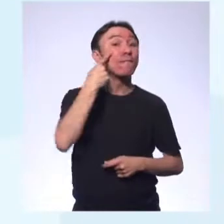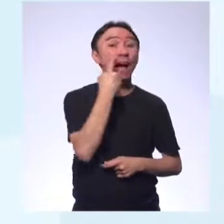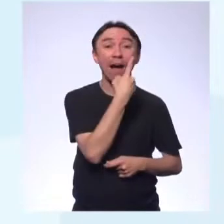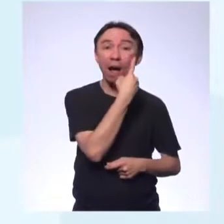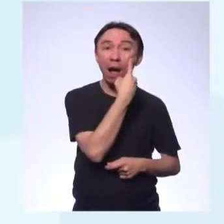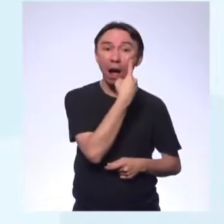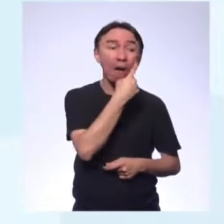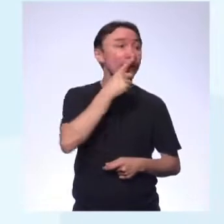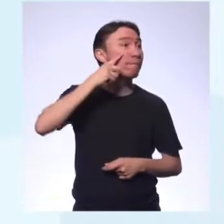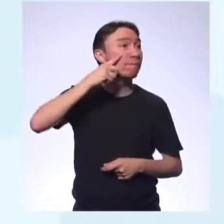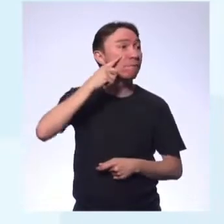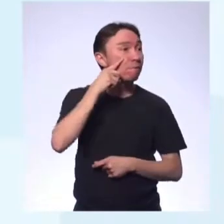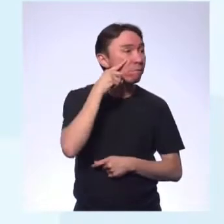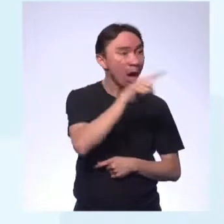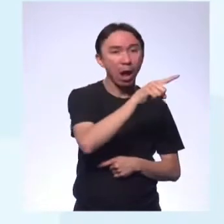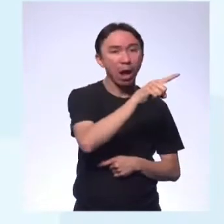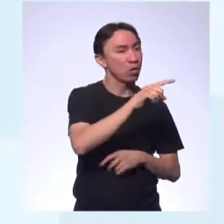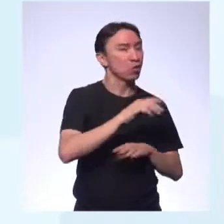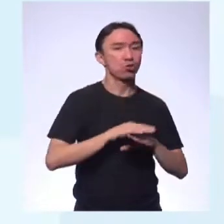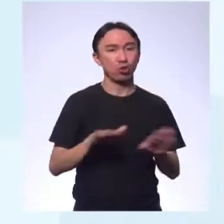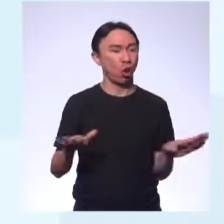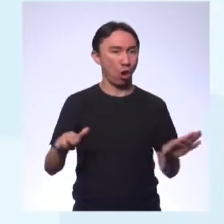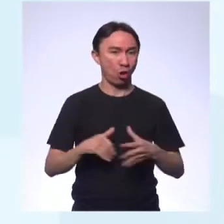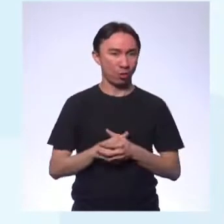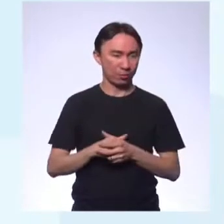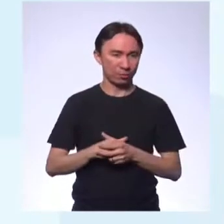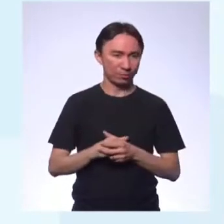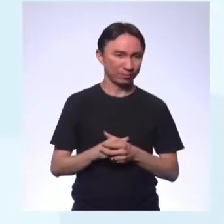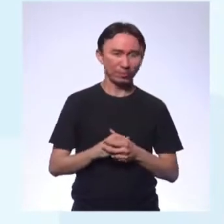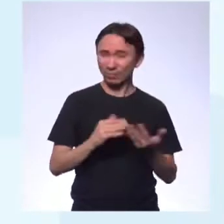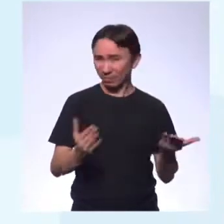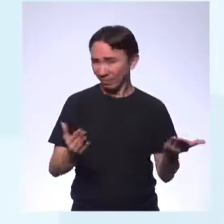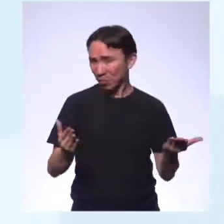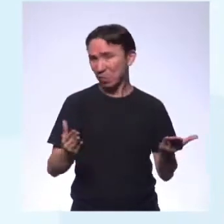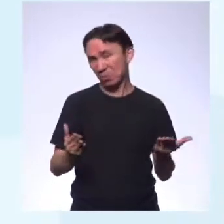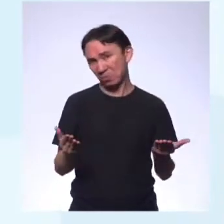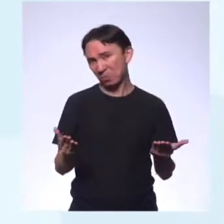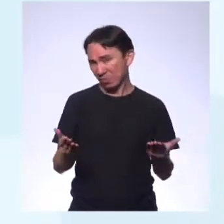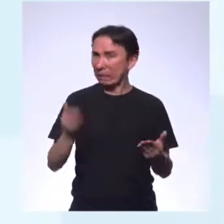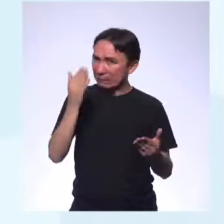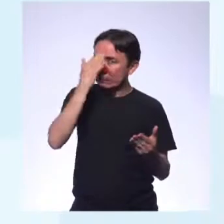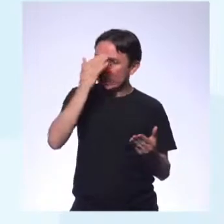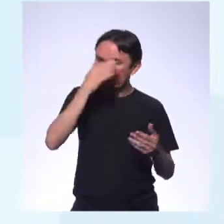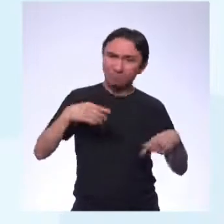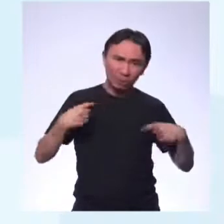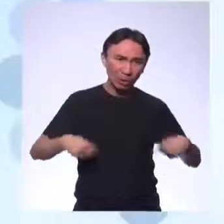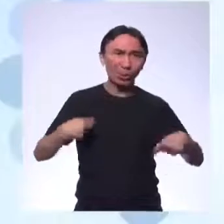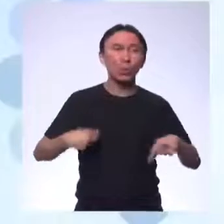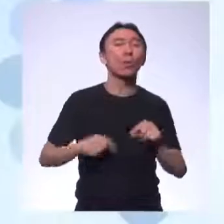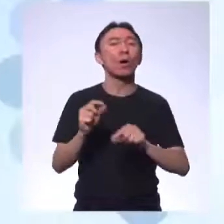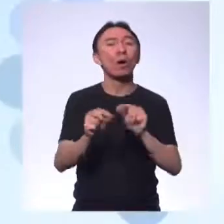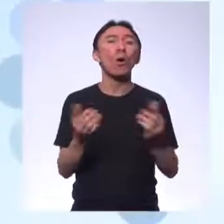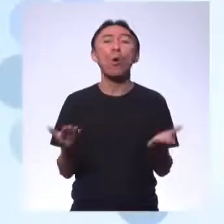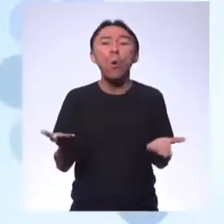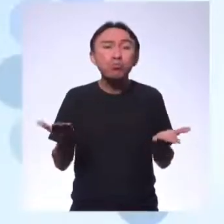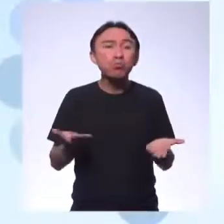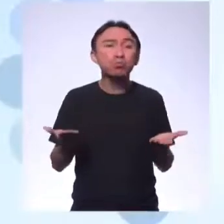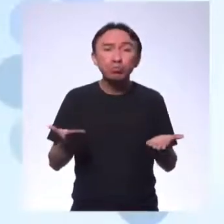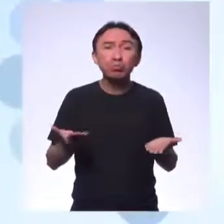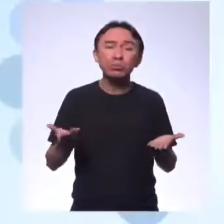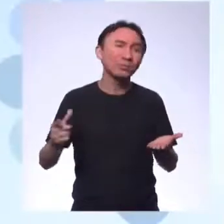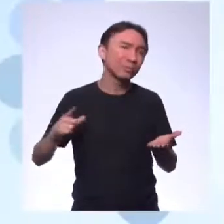observável. Então, a gente precisa entender que hoje em dia, né, como eu comentei, a gente tem